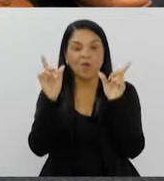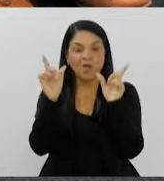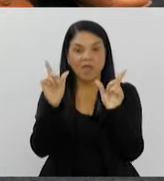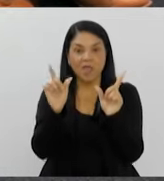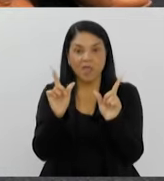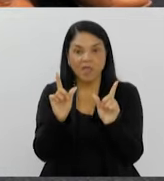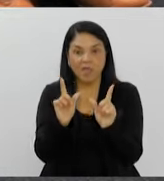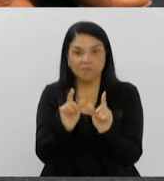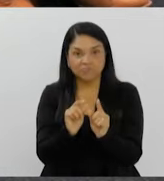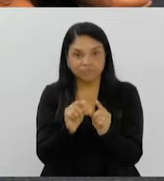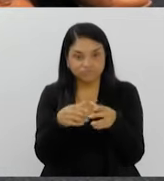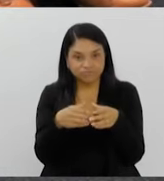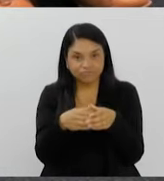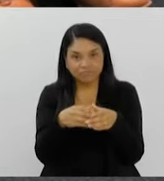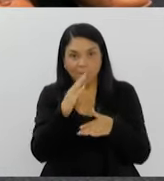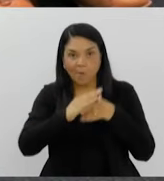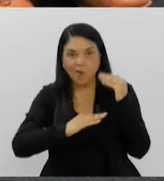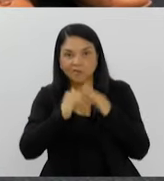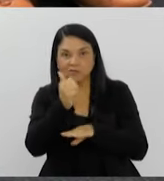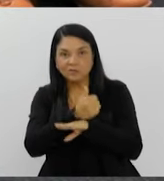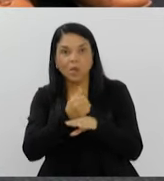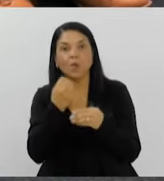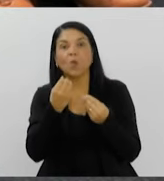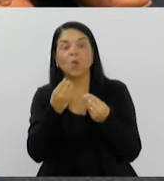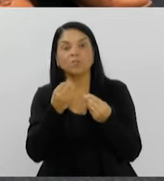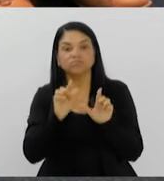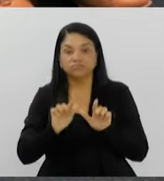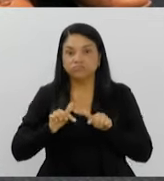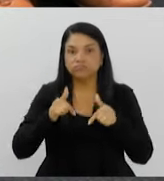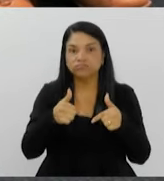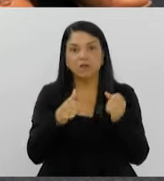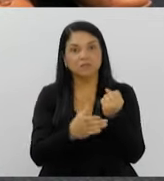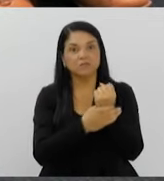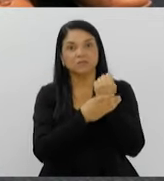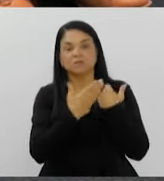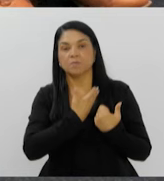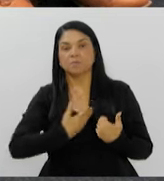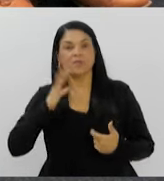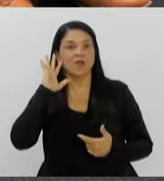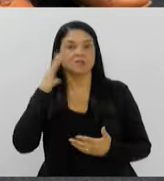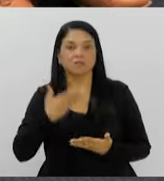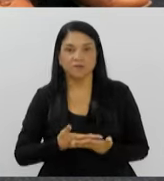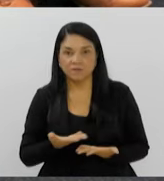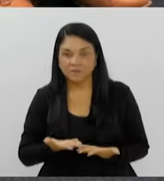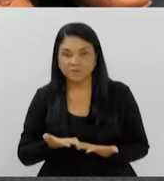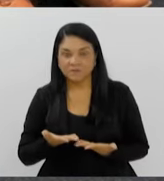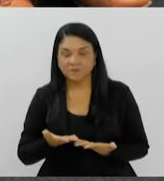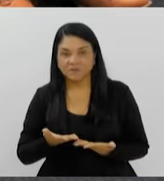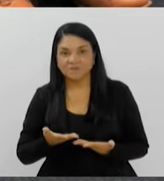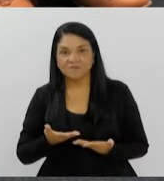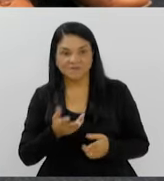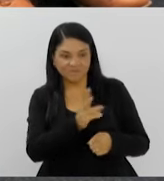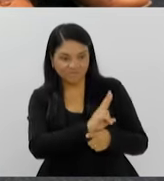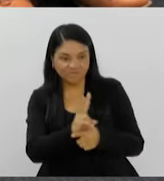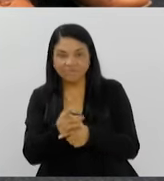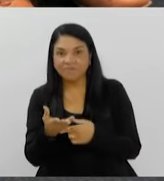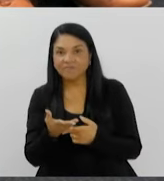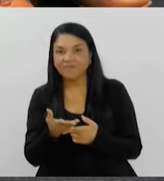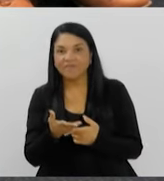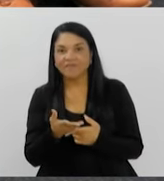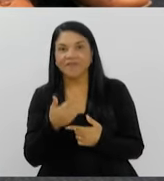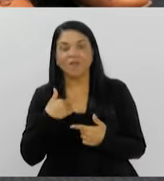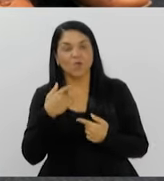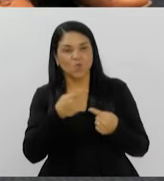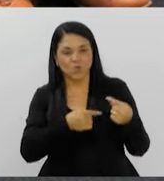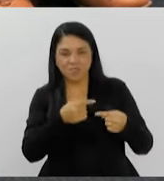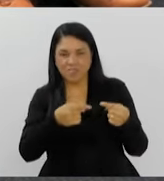dar conta da demanda da segurança pública e eu acho também que a gente não pode ser hipócrita esse debate